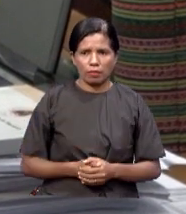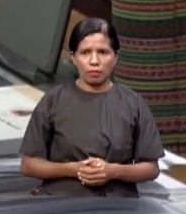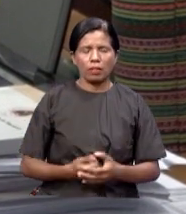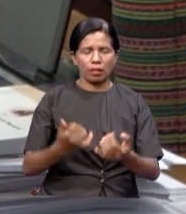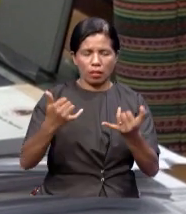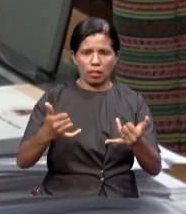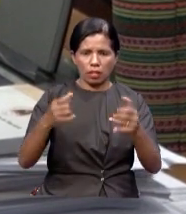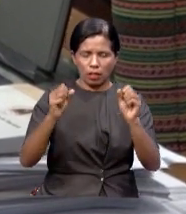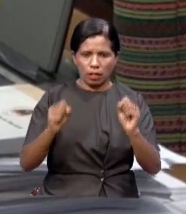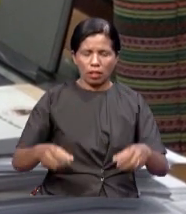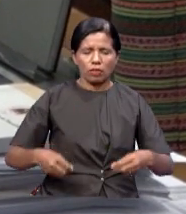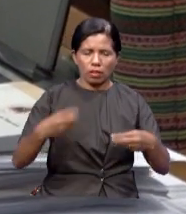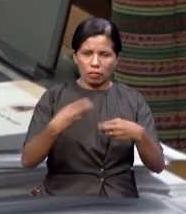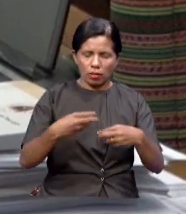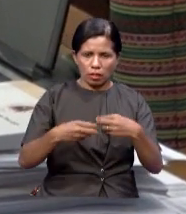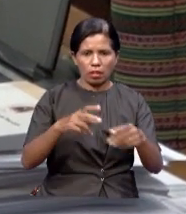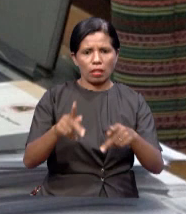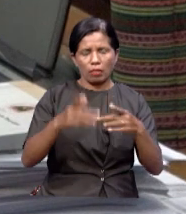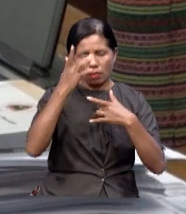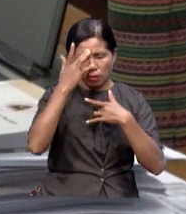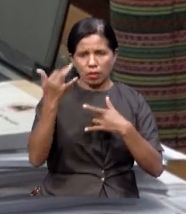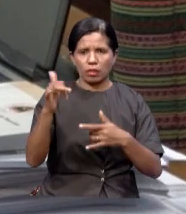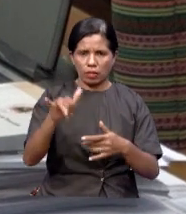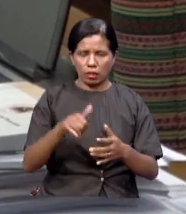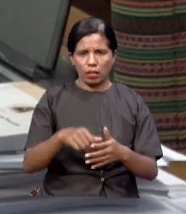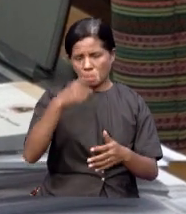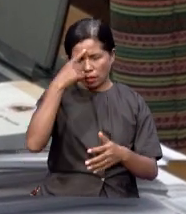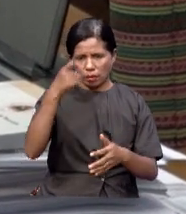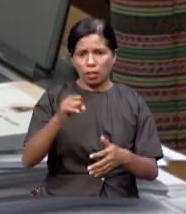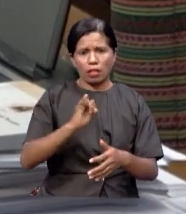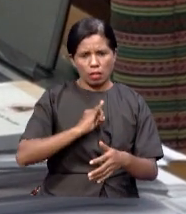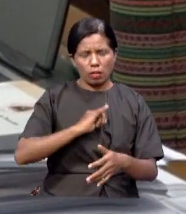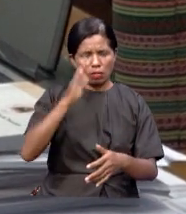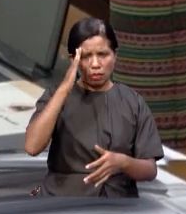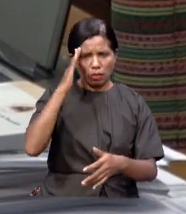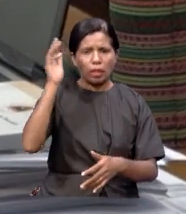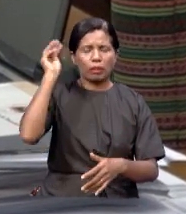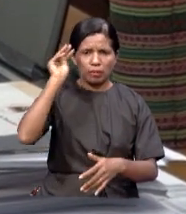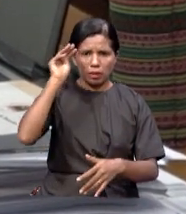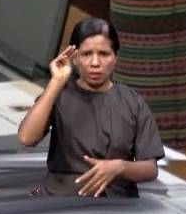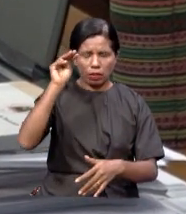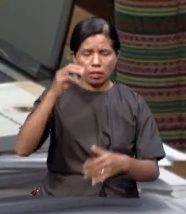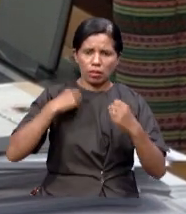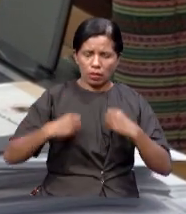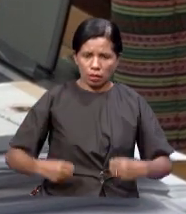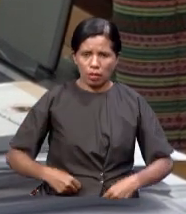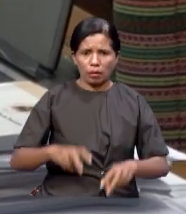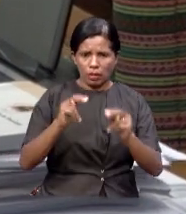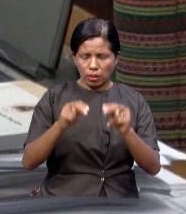né bele dificulta para tenha paciente Sira também né ao hanoi ministério saúde precisa